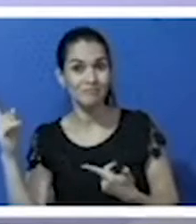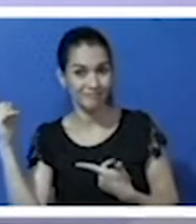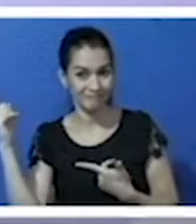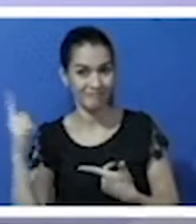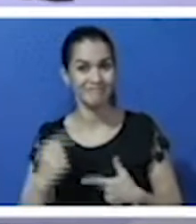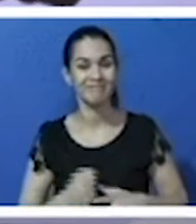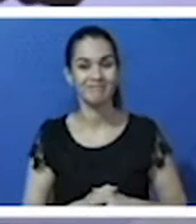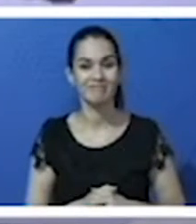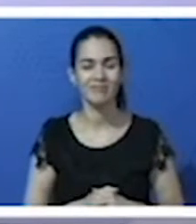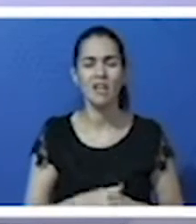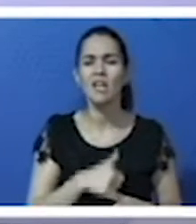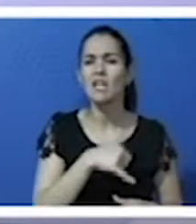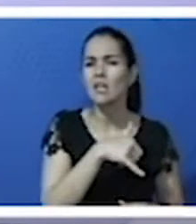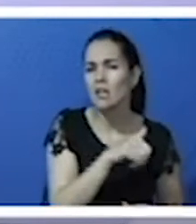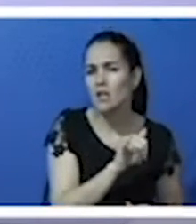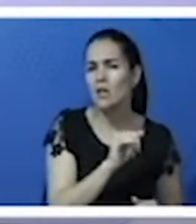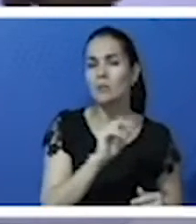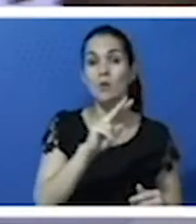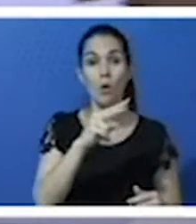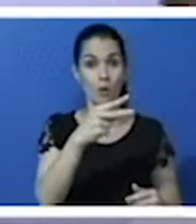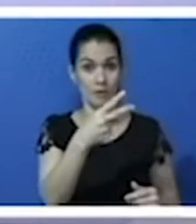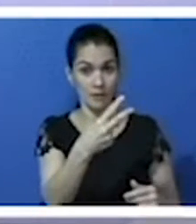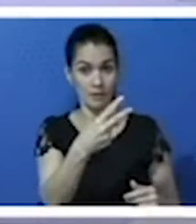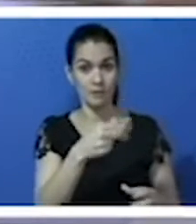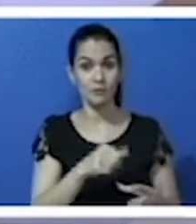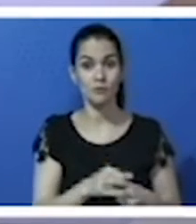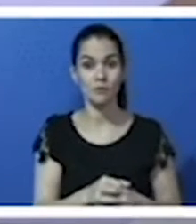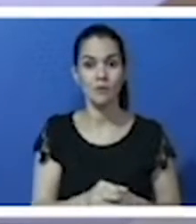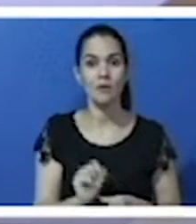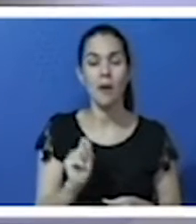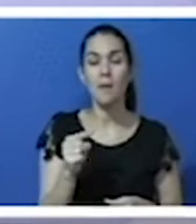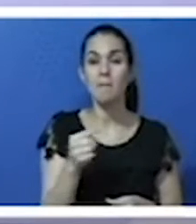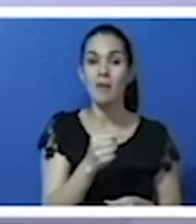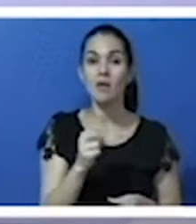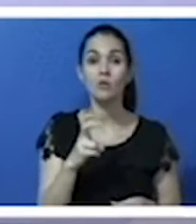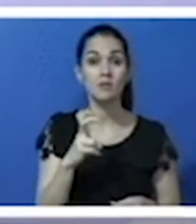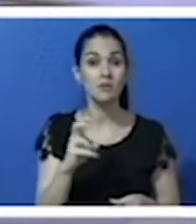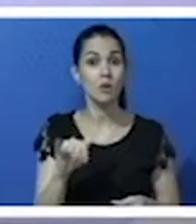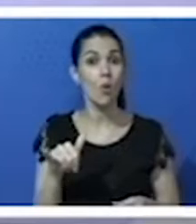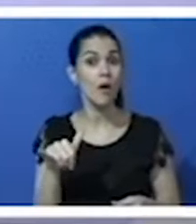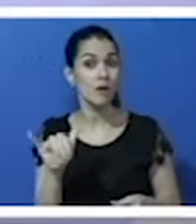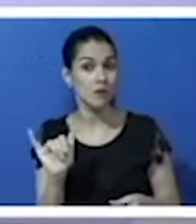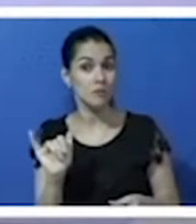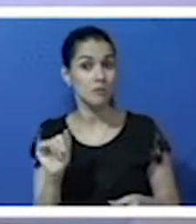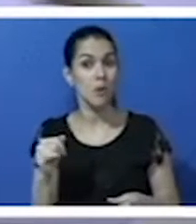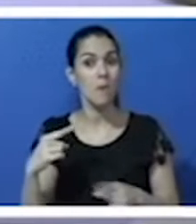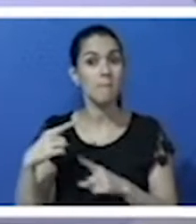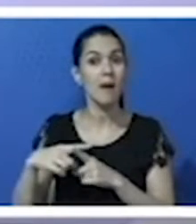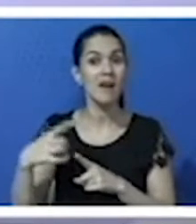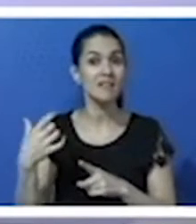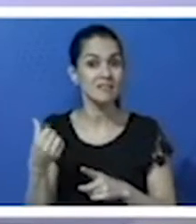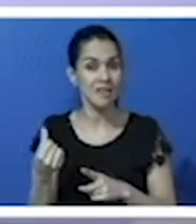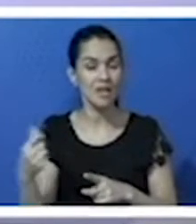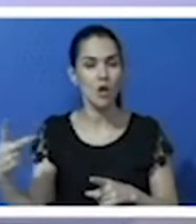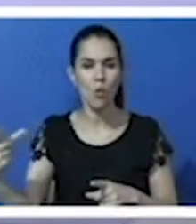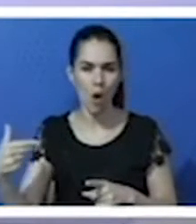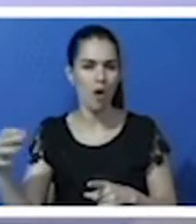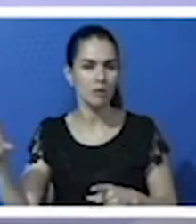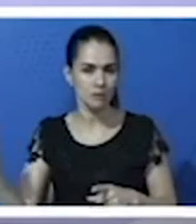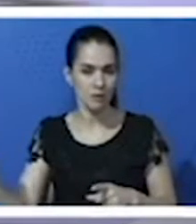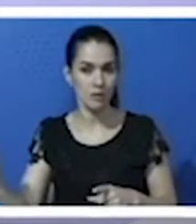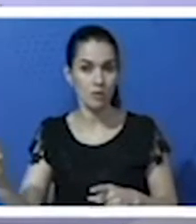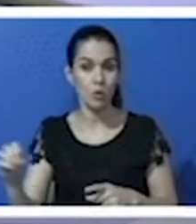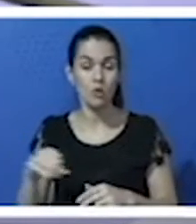Então vai ficar y ao quadrado, né? Troquei aqui, menos 5y mais 6. Então todo lugar que tinha